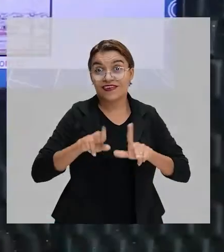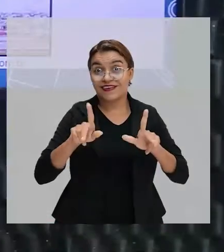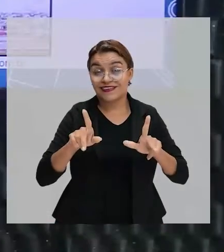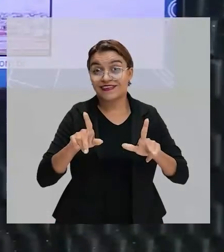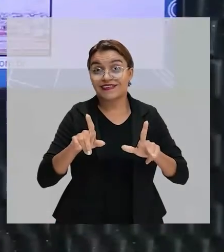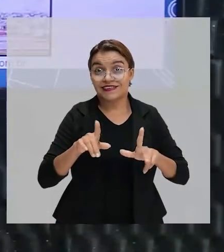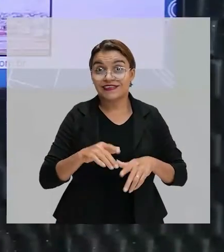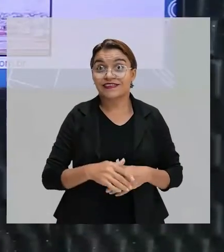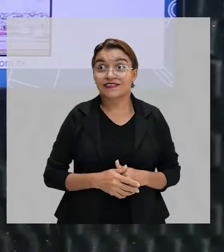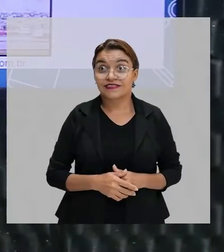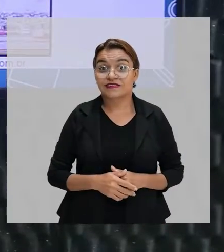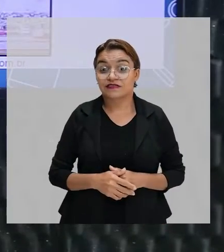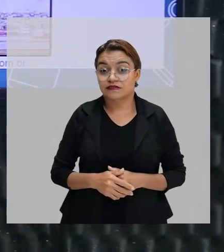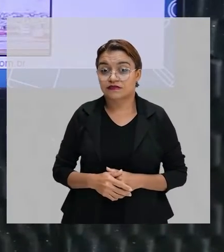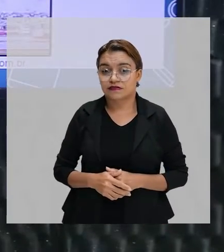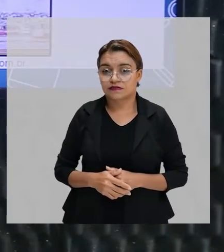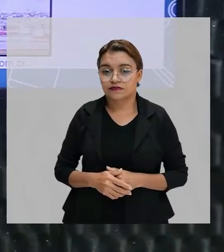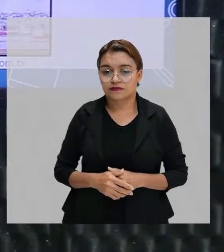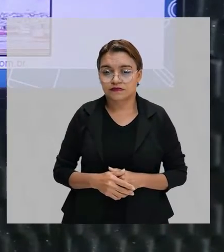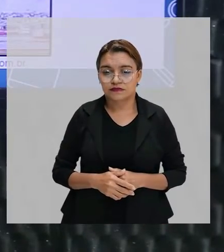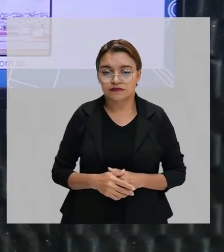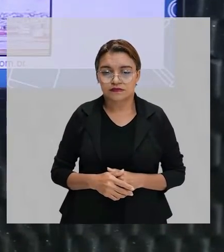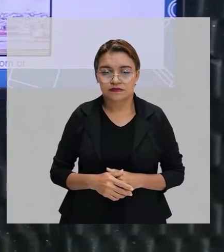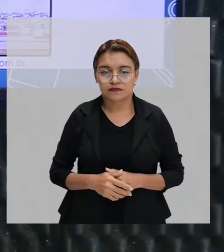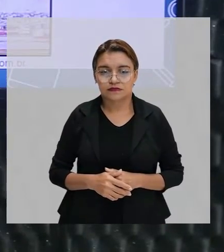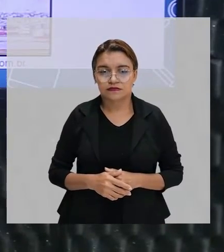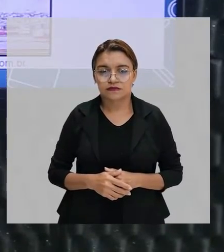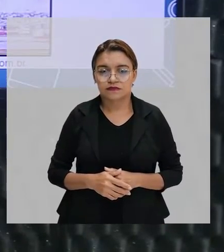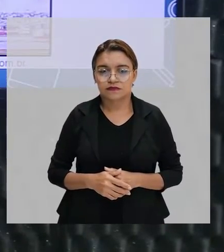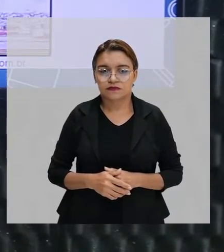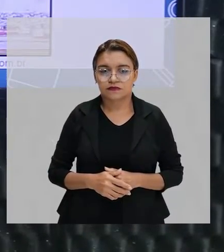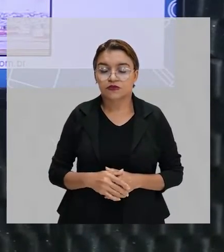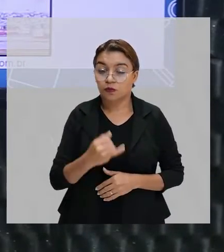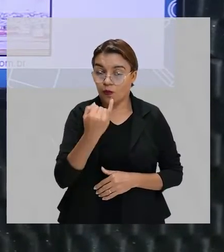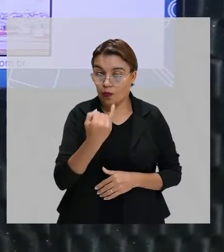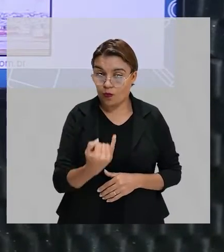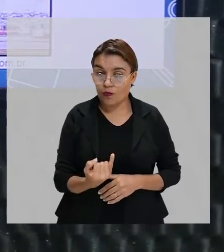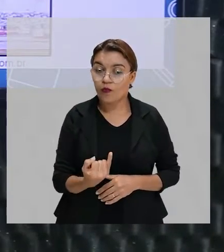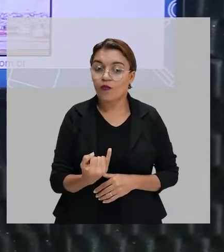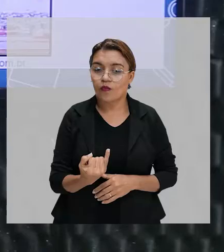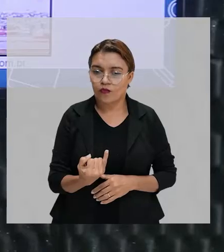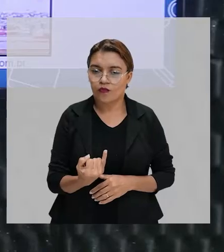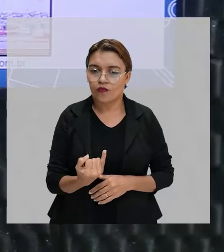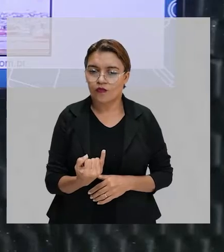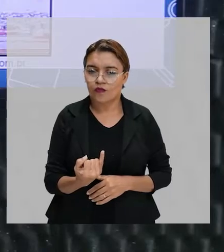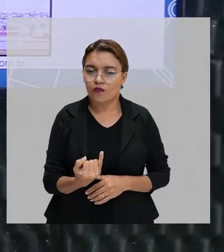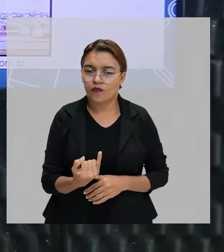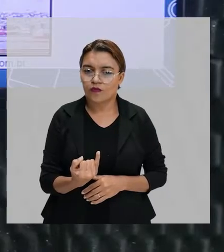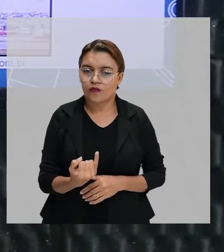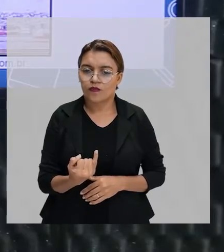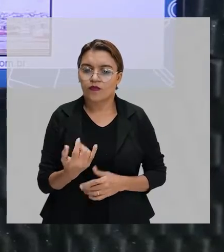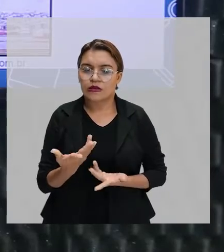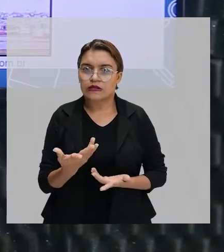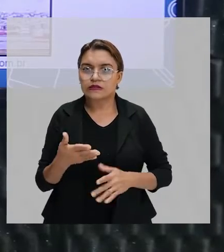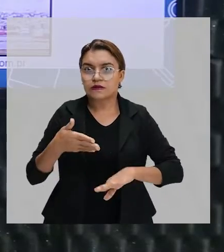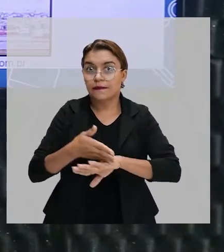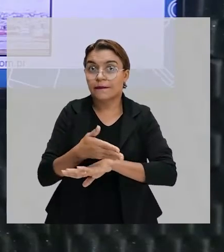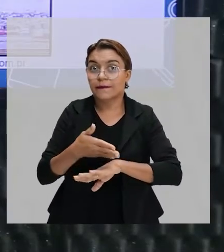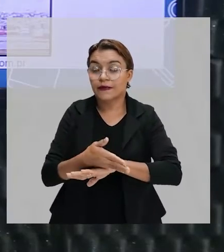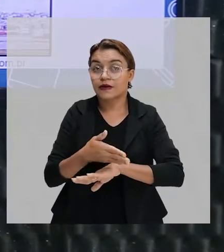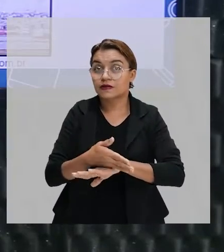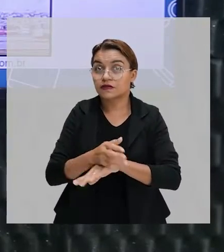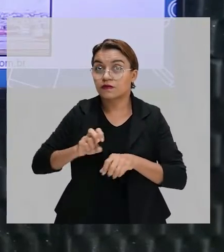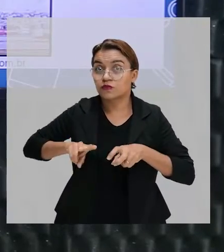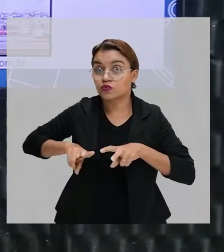que são ectomorfo SUS ectomorfo são magrinhos são Esquilos participam de corridas